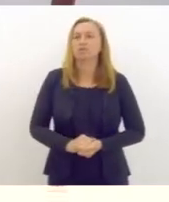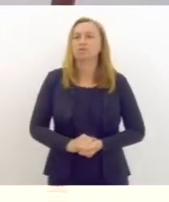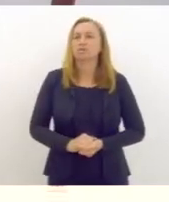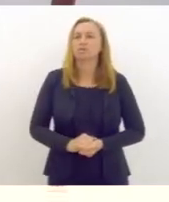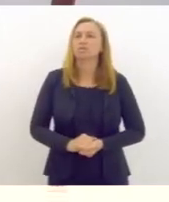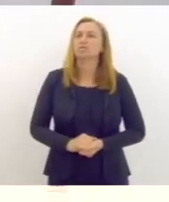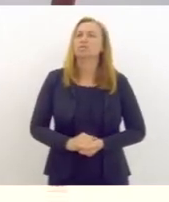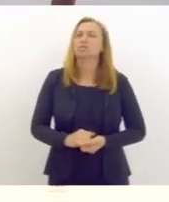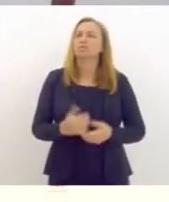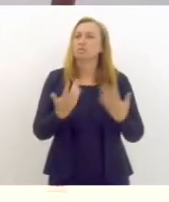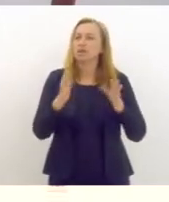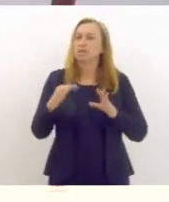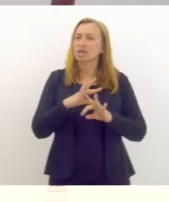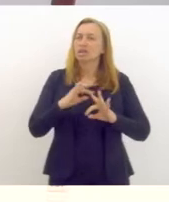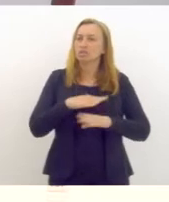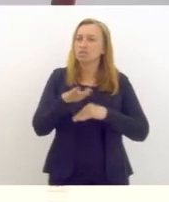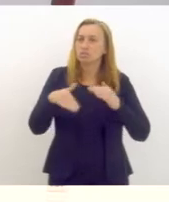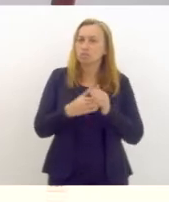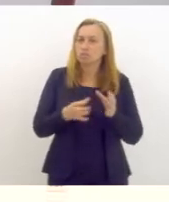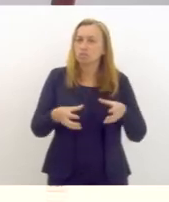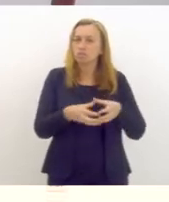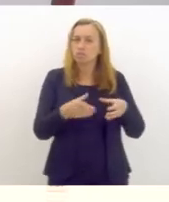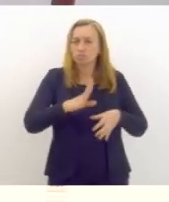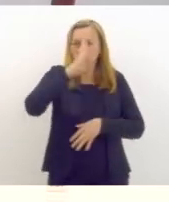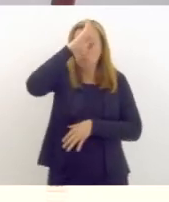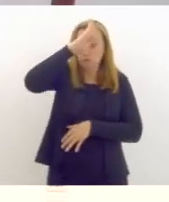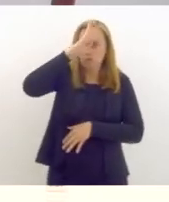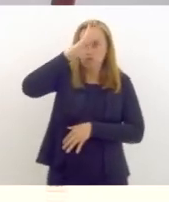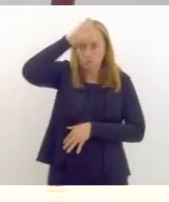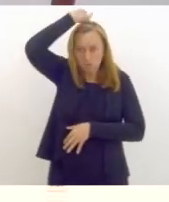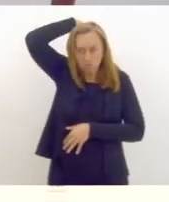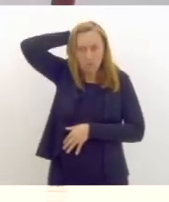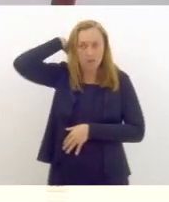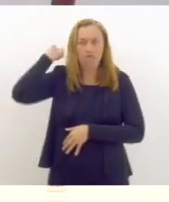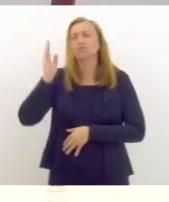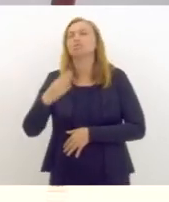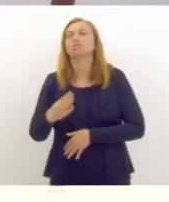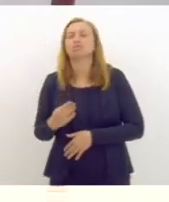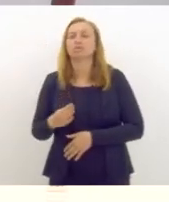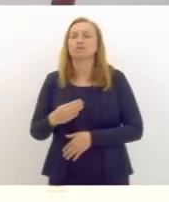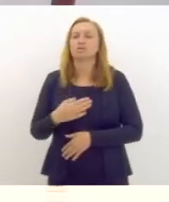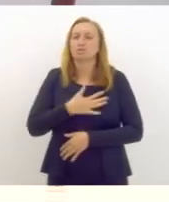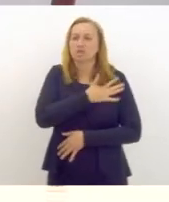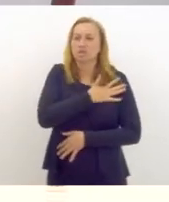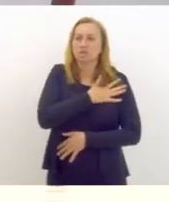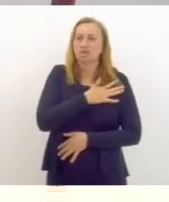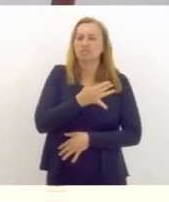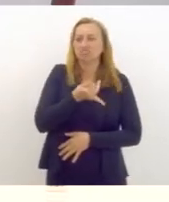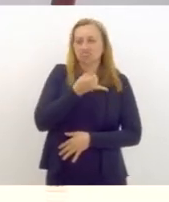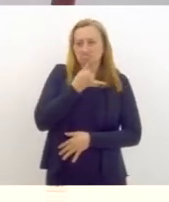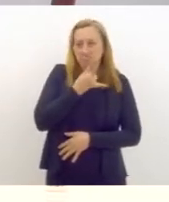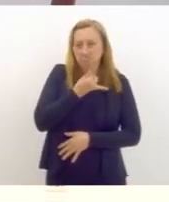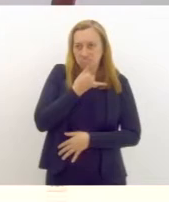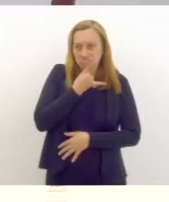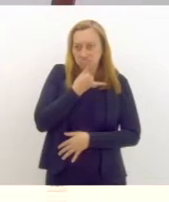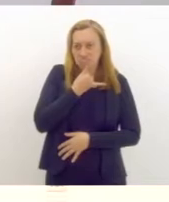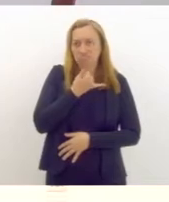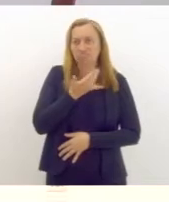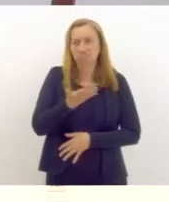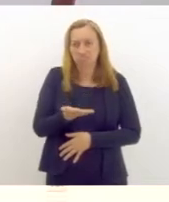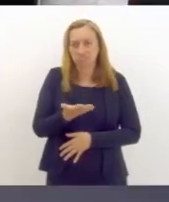Ronald cumprimento todos os Bombeiros Militares mas faço aqui registro do meu inconformismo insatisfação